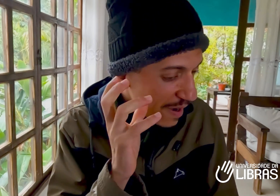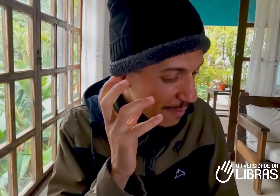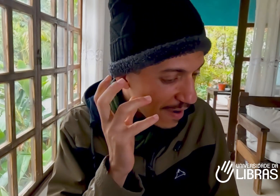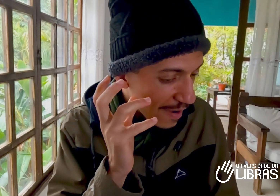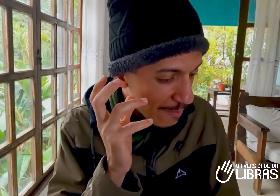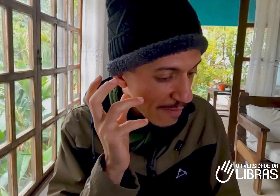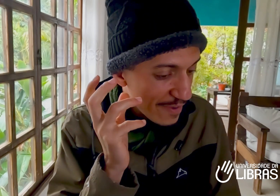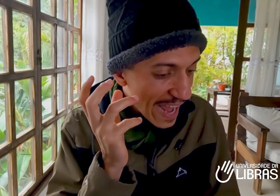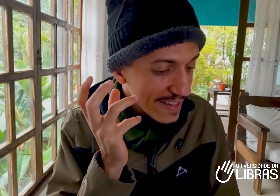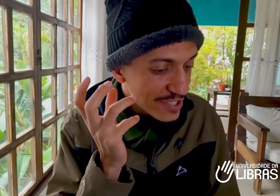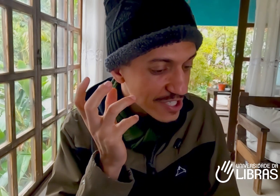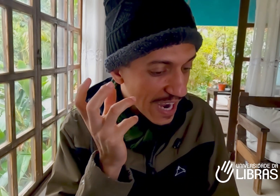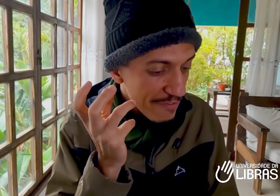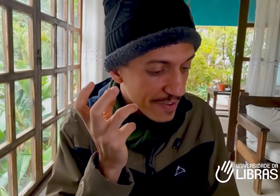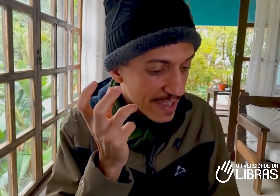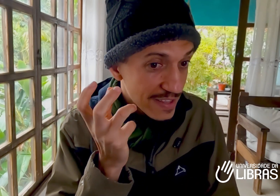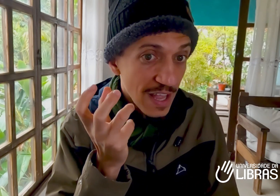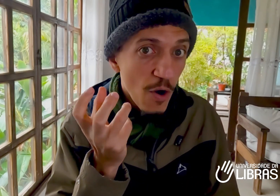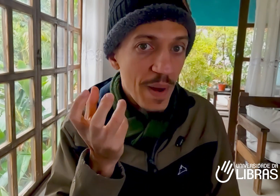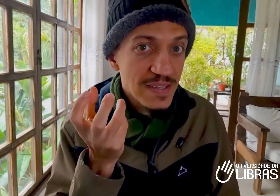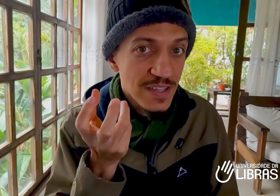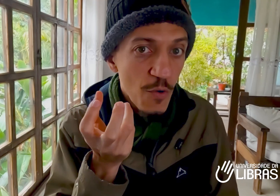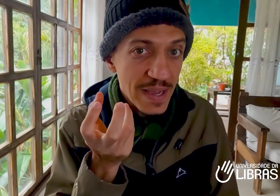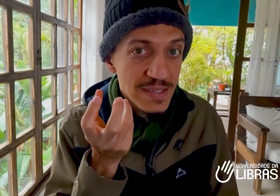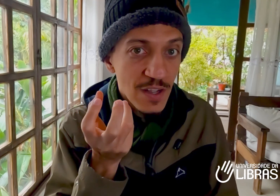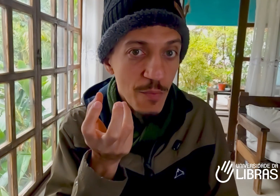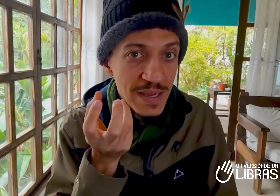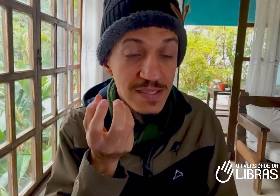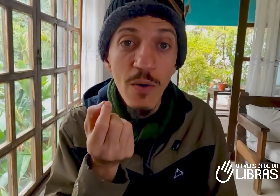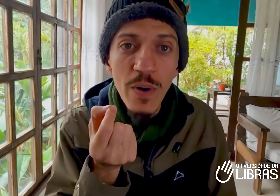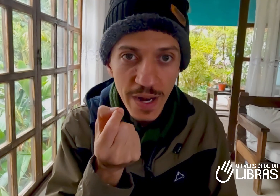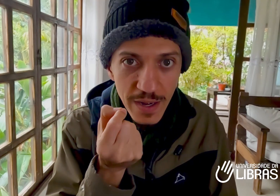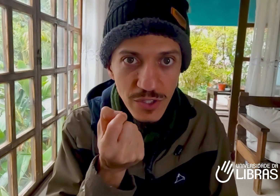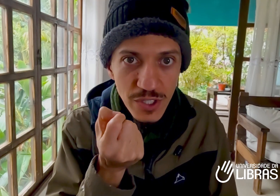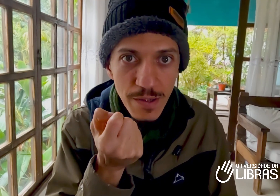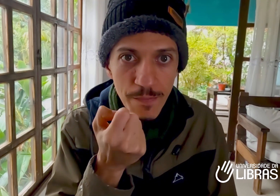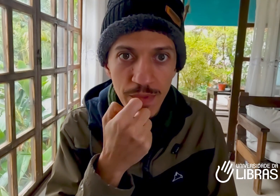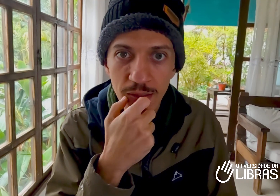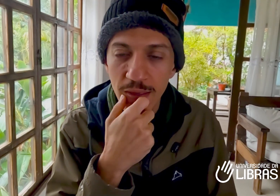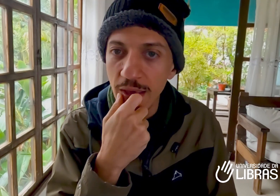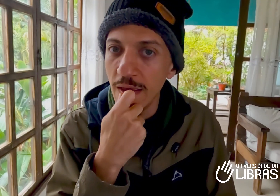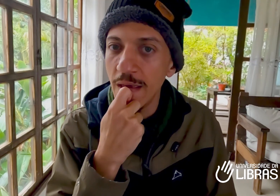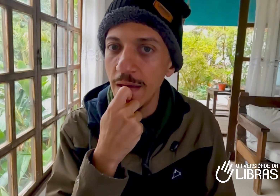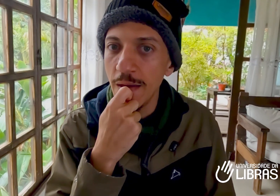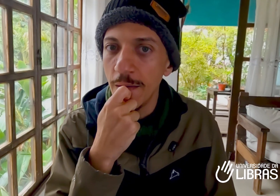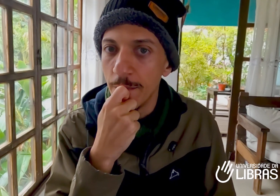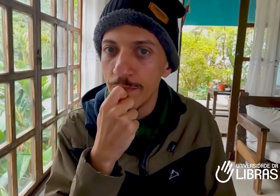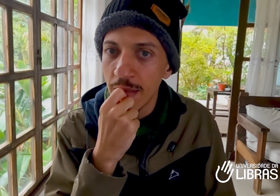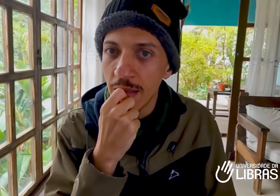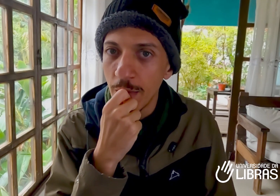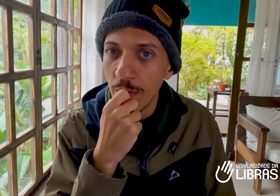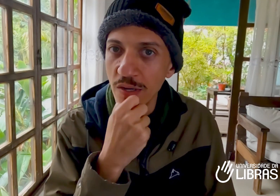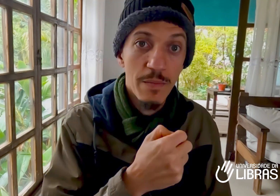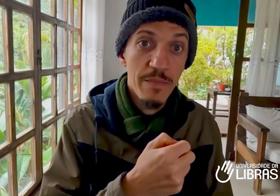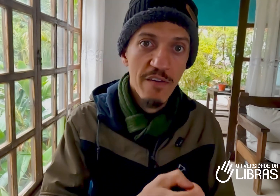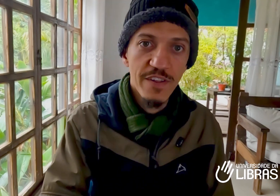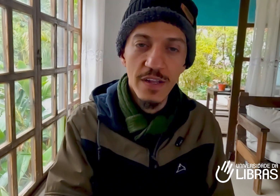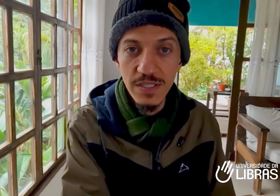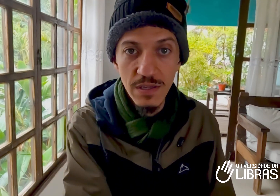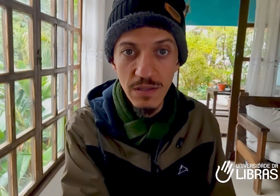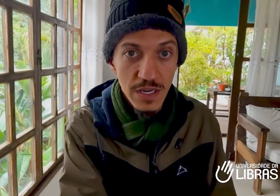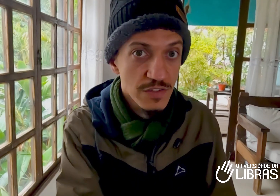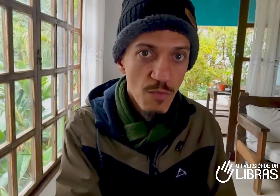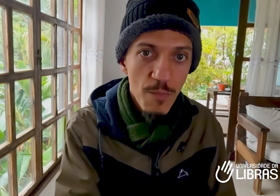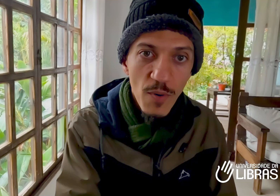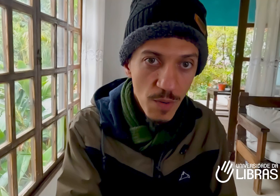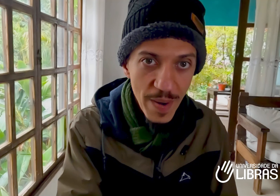Foi uma virada de chave tão grande que, poxa, minha vida